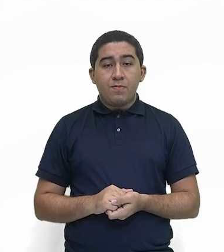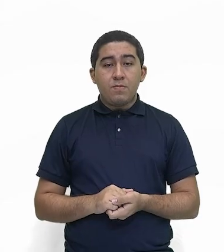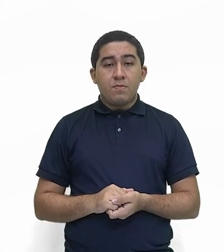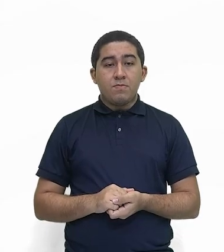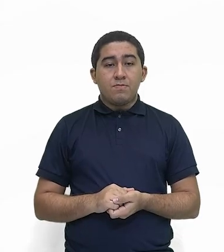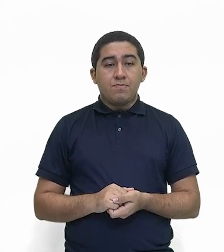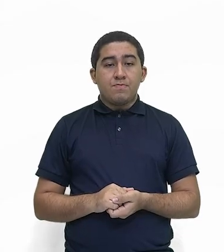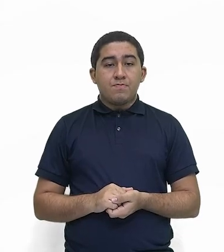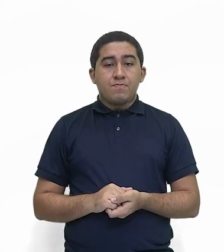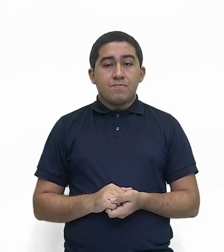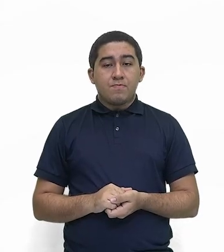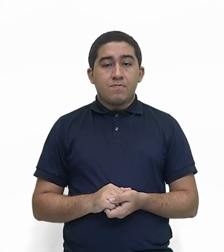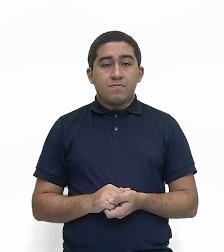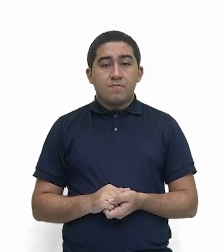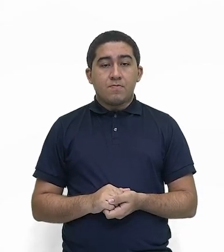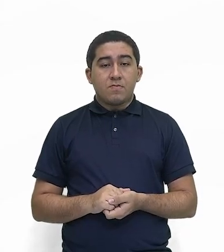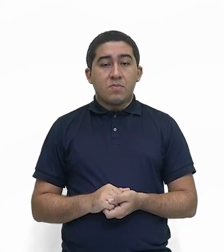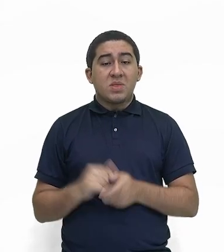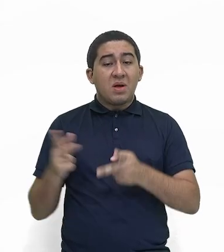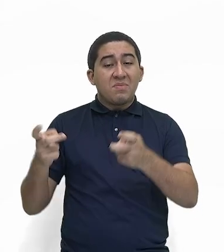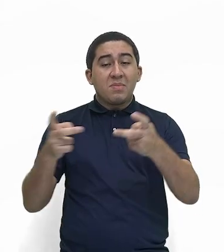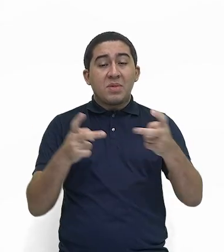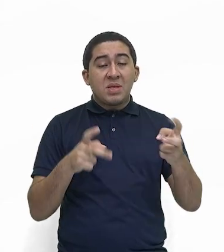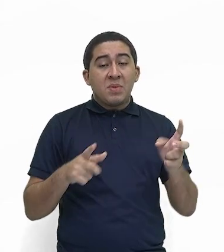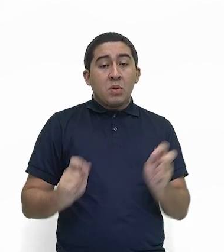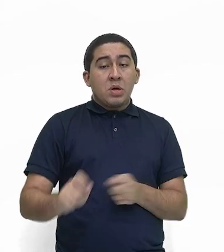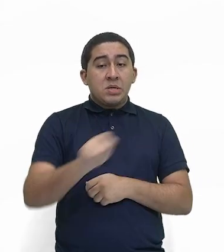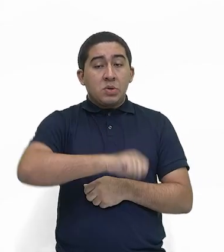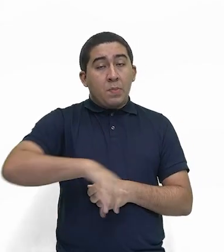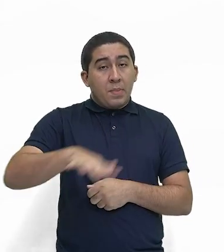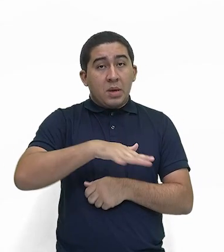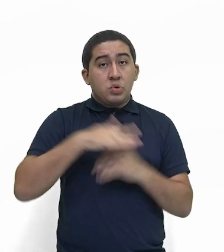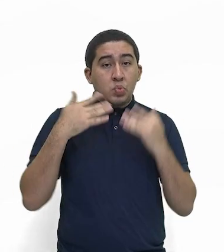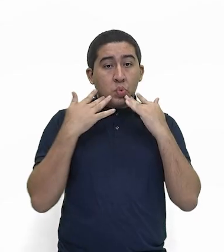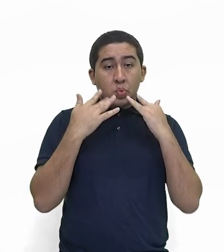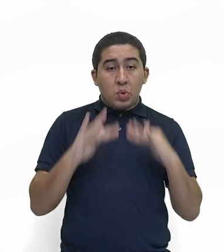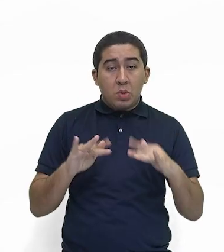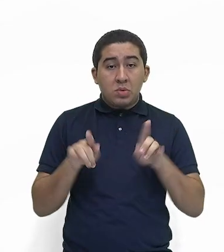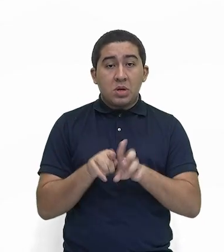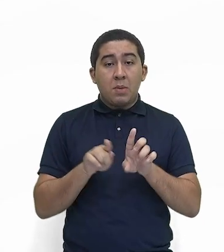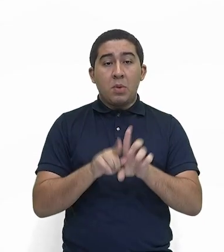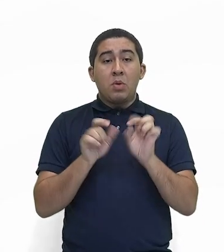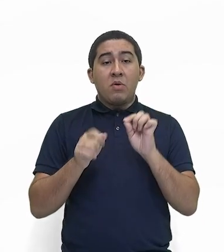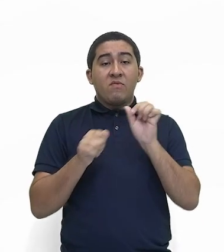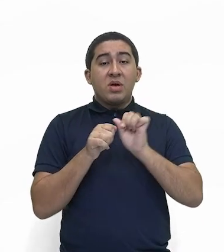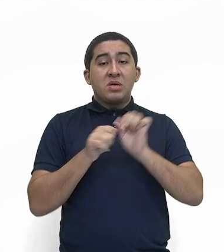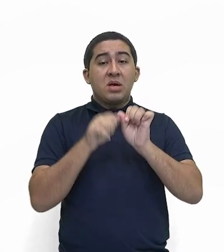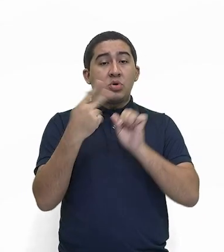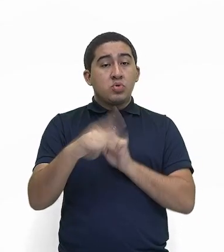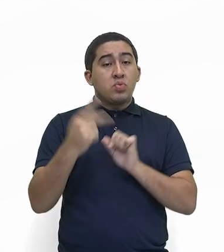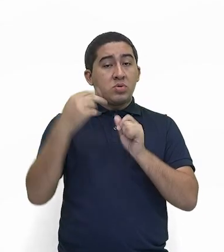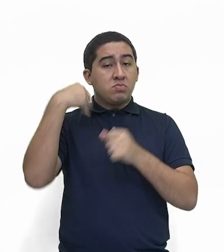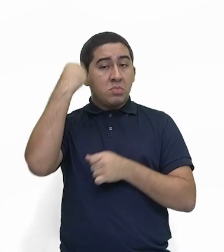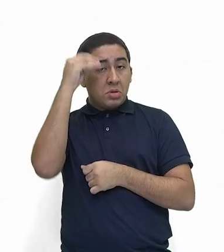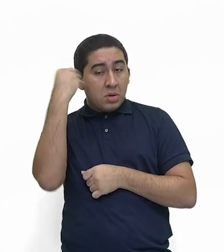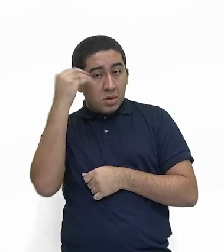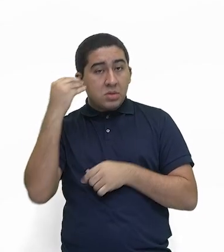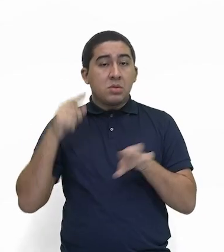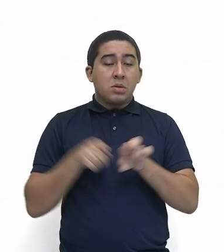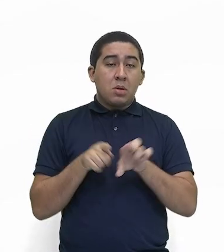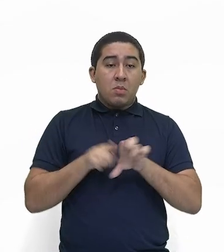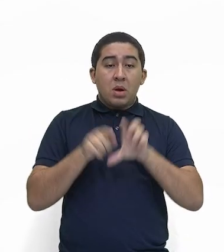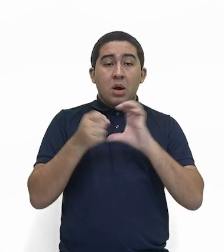vai observar essa natureza, esse mundo natural, e fazer as suas experimentações, né? Que isso